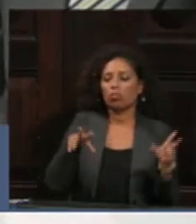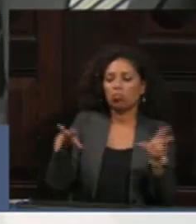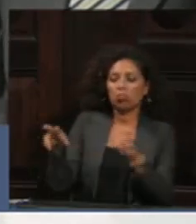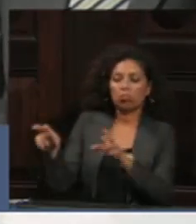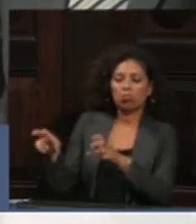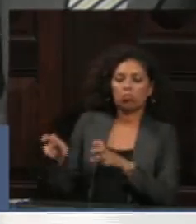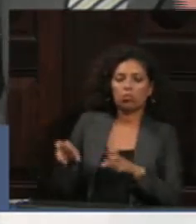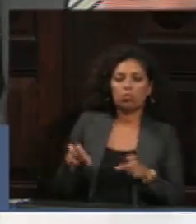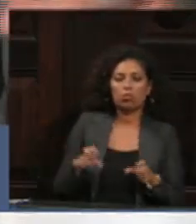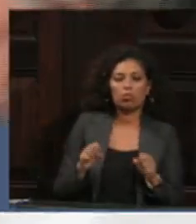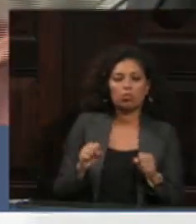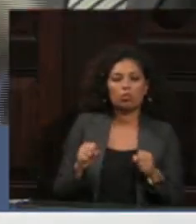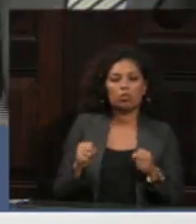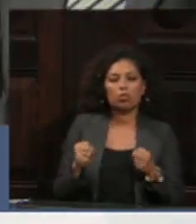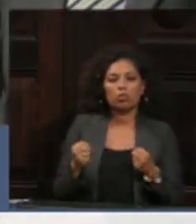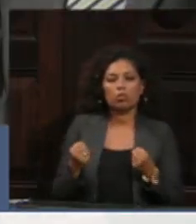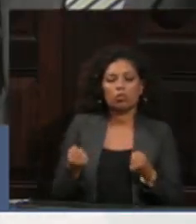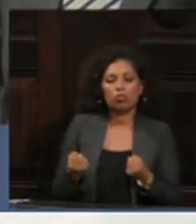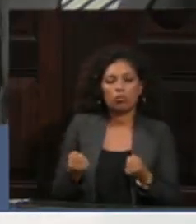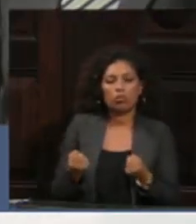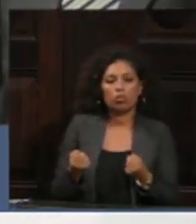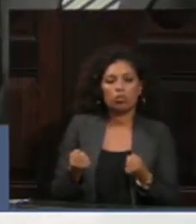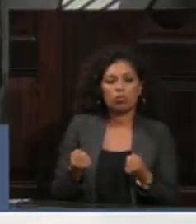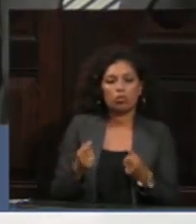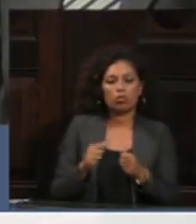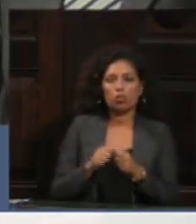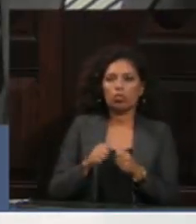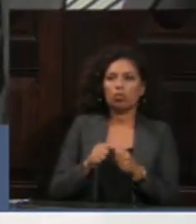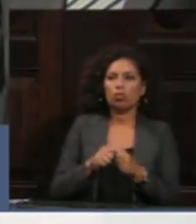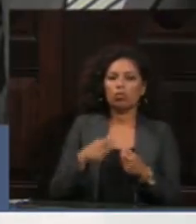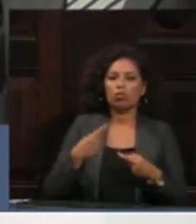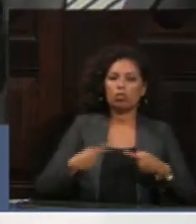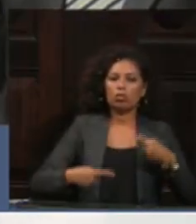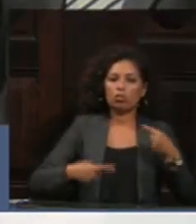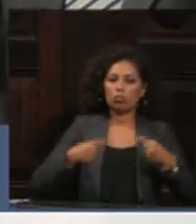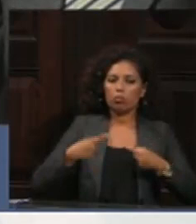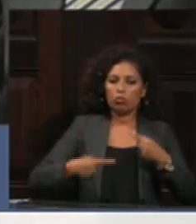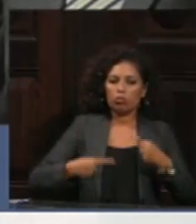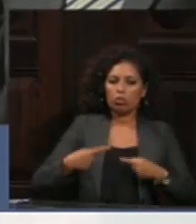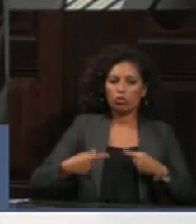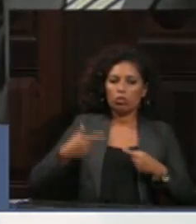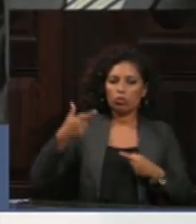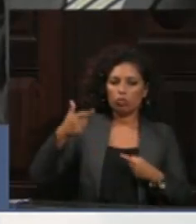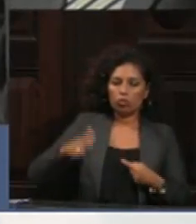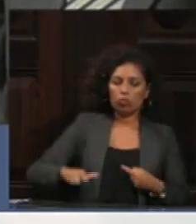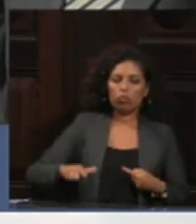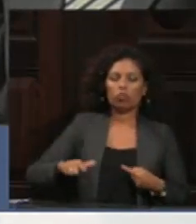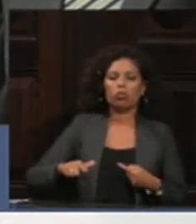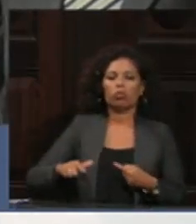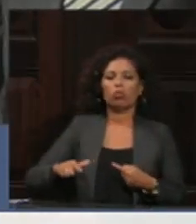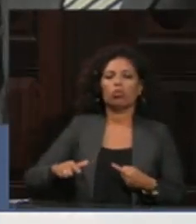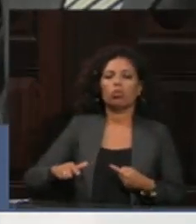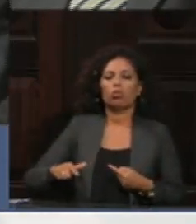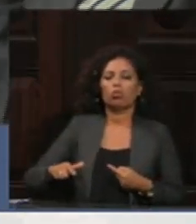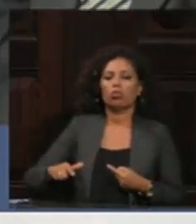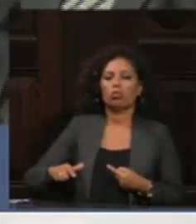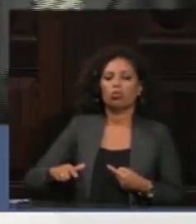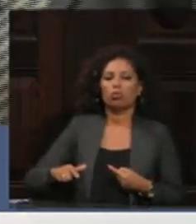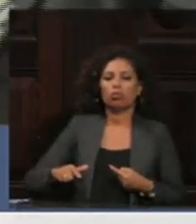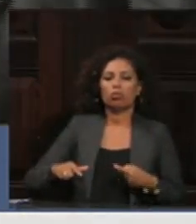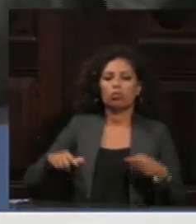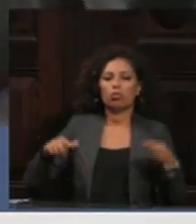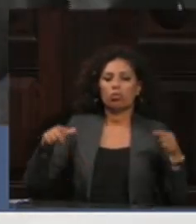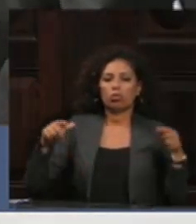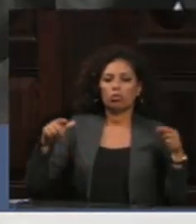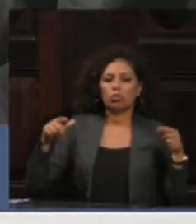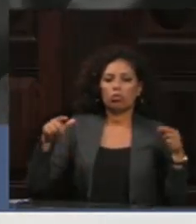a tentativa de fazerem política, de jogar mais uma vez para os holofotes no tocante à questão dos